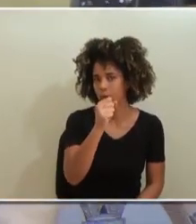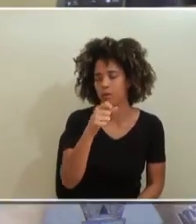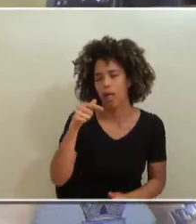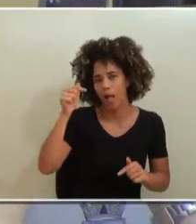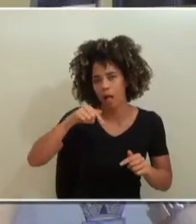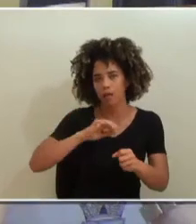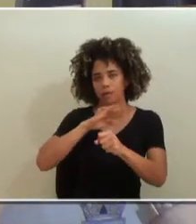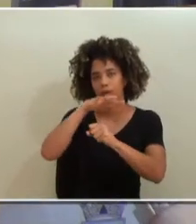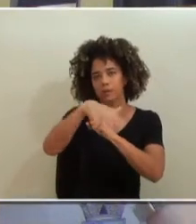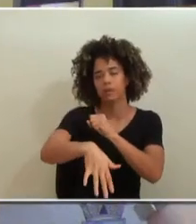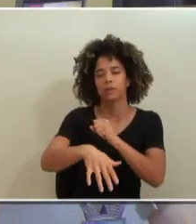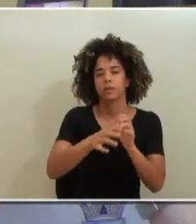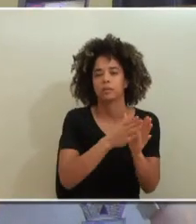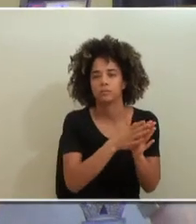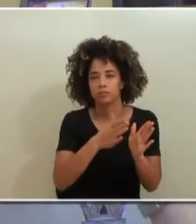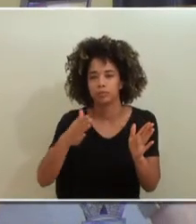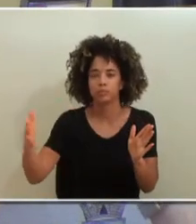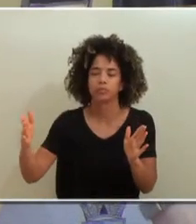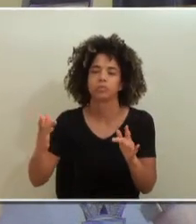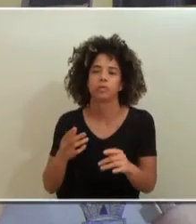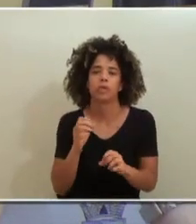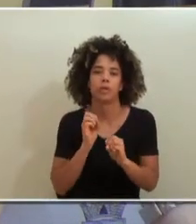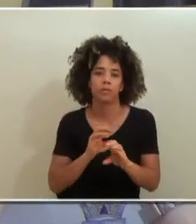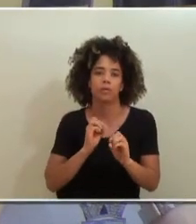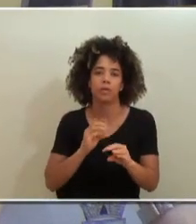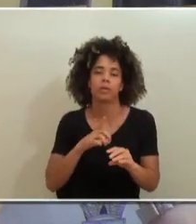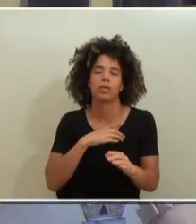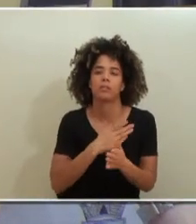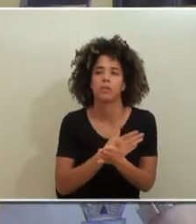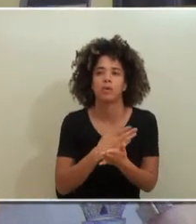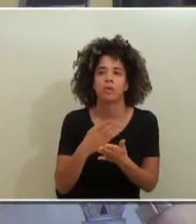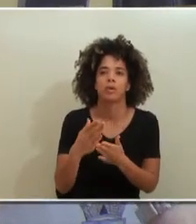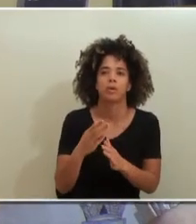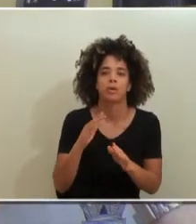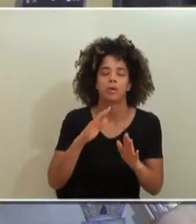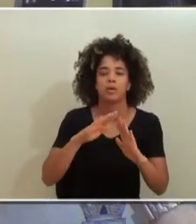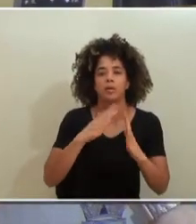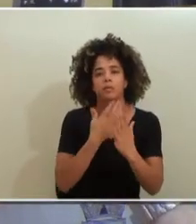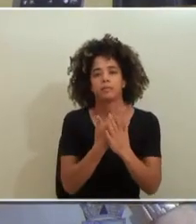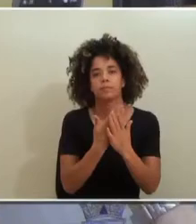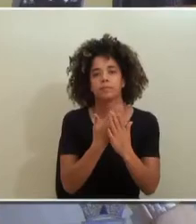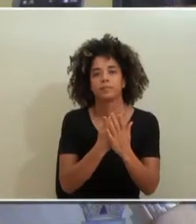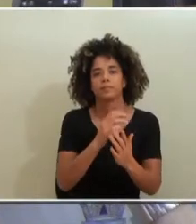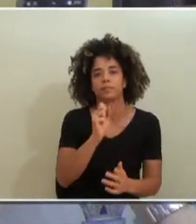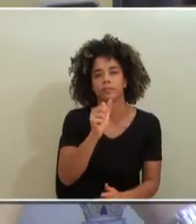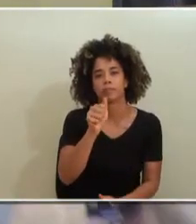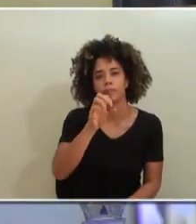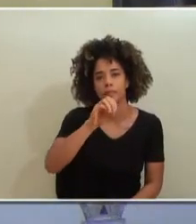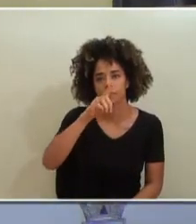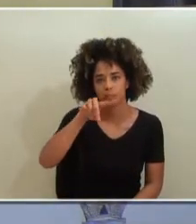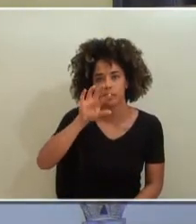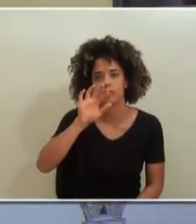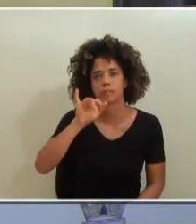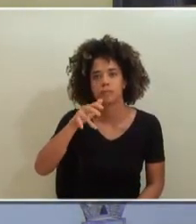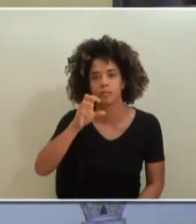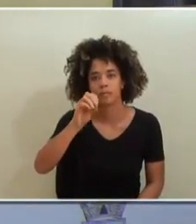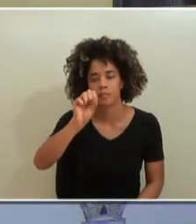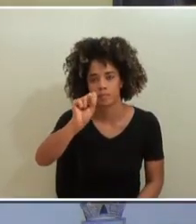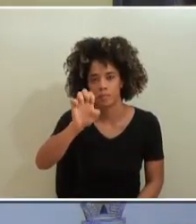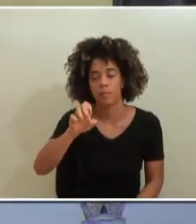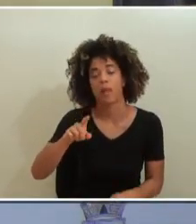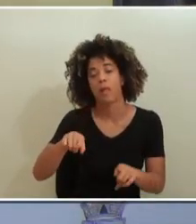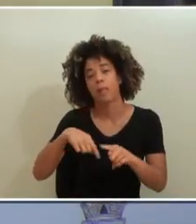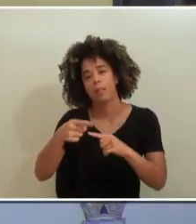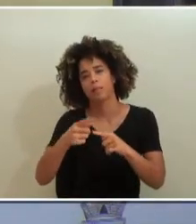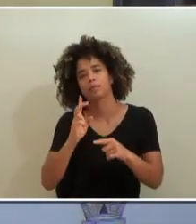teve início no Colégio São José, seguido pelo Colégio Monsenhor Guilherme, onde cultivou amizades e viveu uma